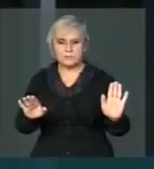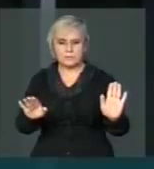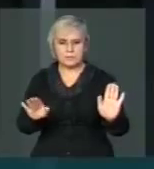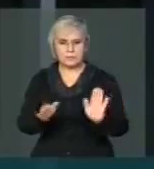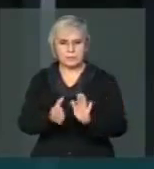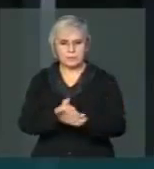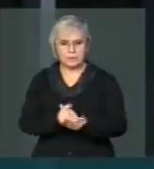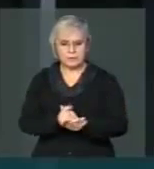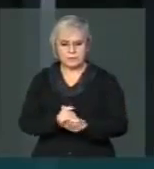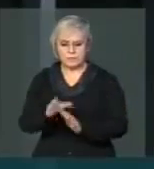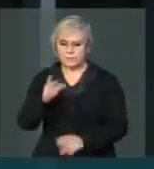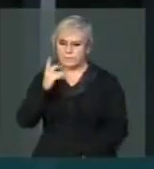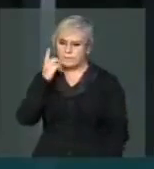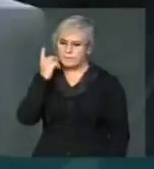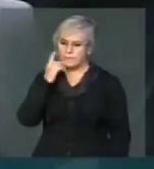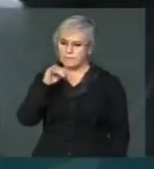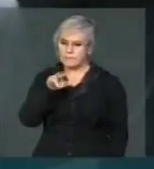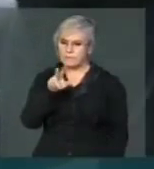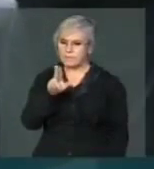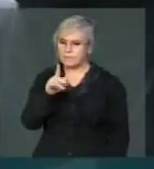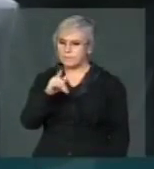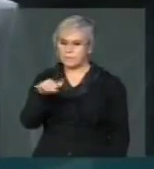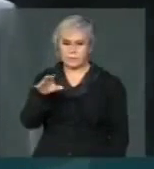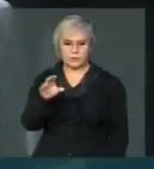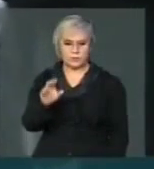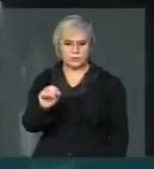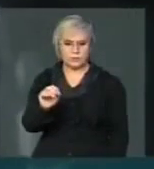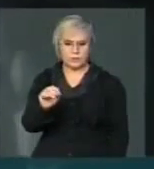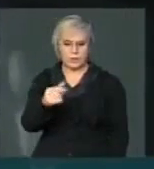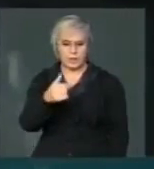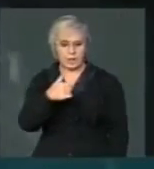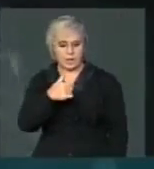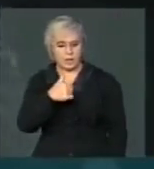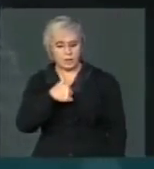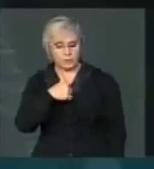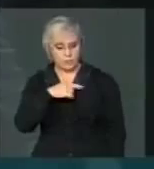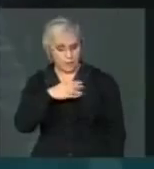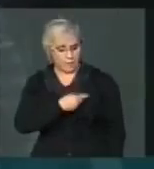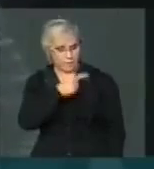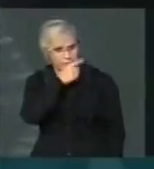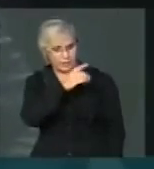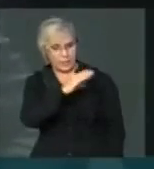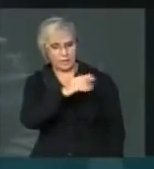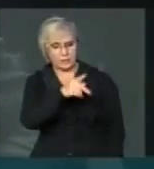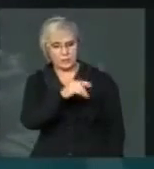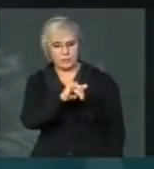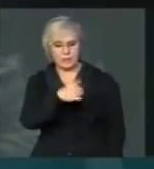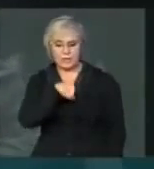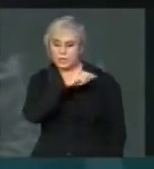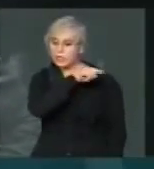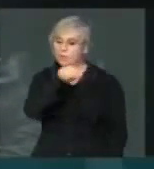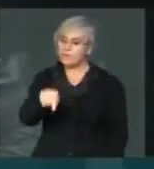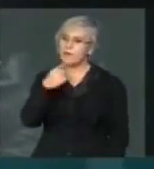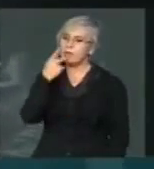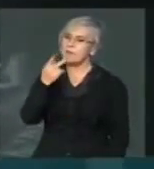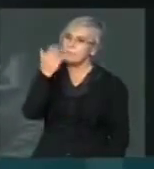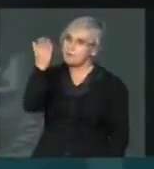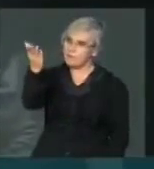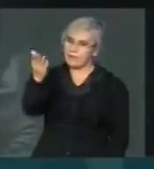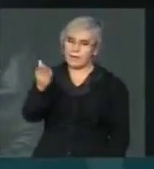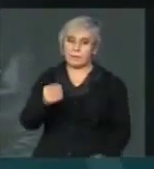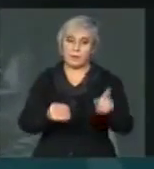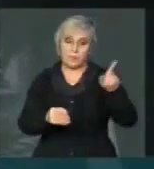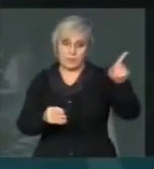Pois não, deputado Júlio. Eu acabei de sair da CPI porque queria vir aqui fazer uma parte a Vossa Excelência sabia da sua fala. Porque